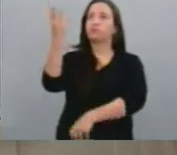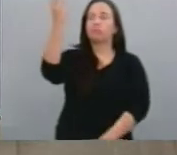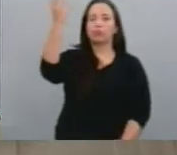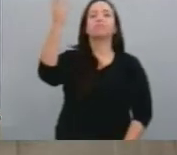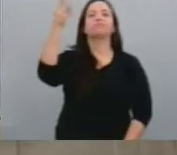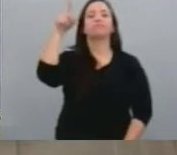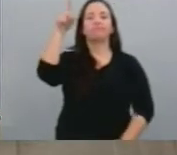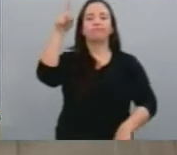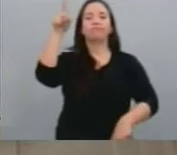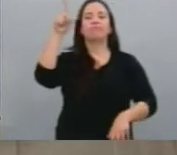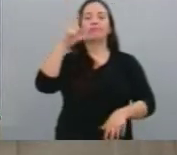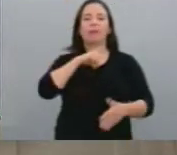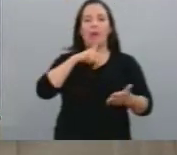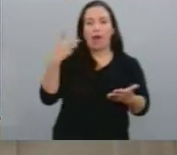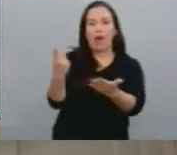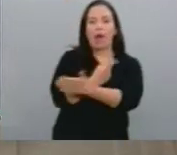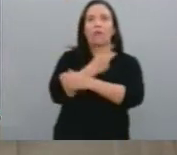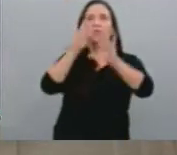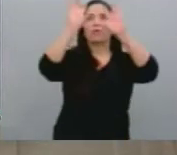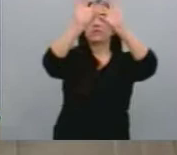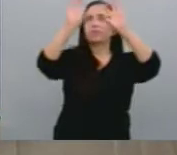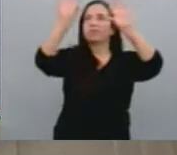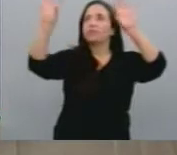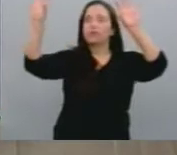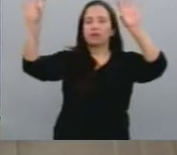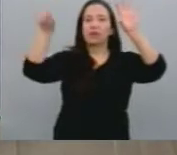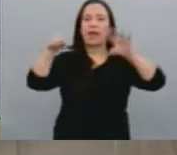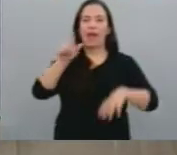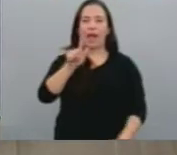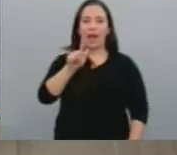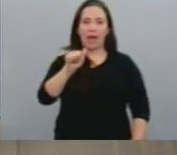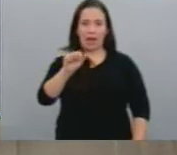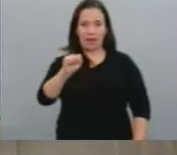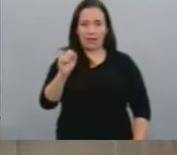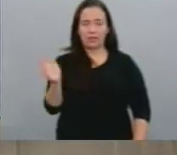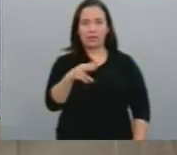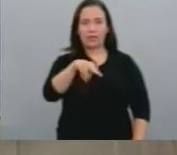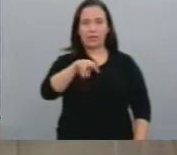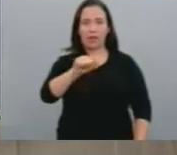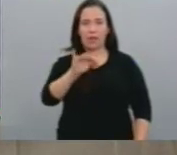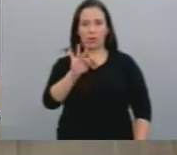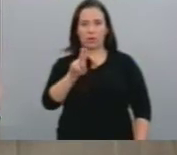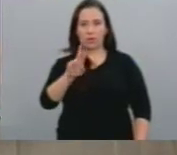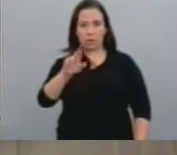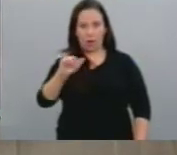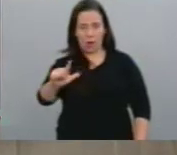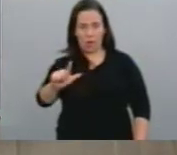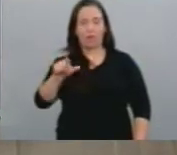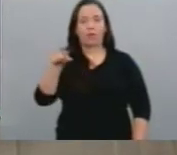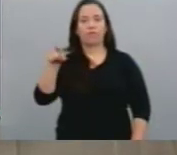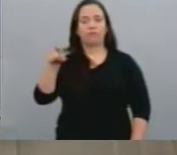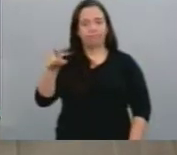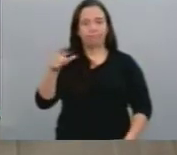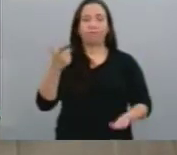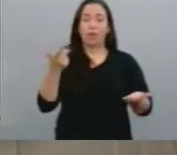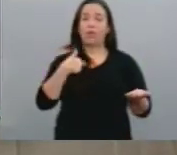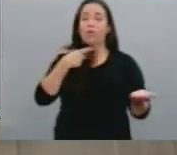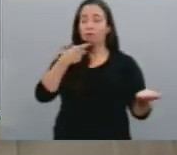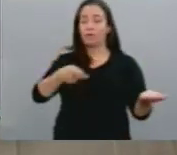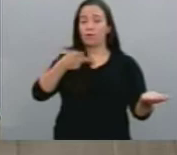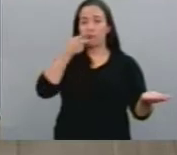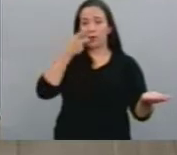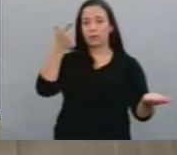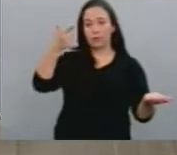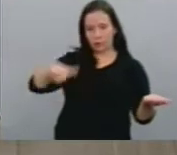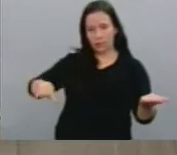emissão de gases do efeito estufa, que é o gás natural, de uma termoelétrica. Eu vou repetir isso. O